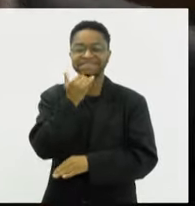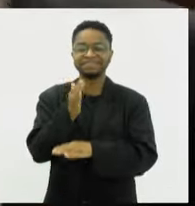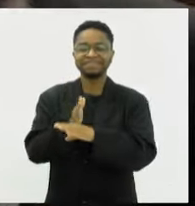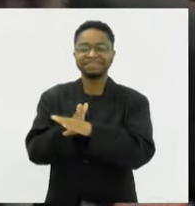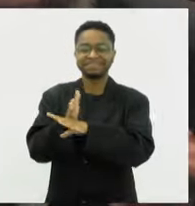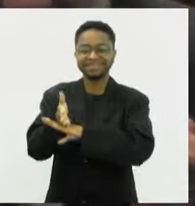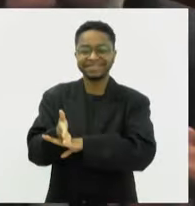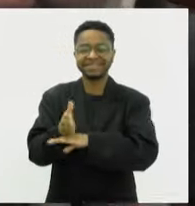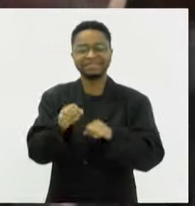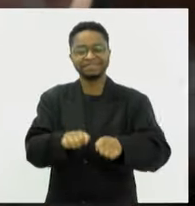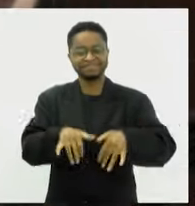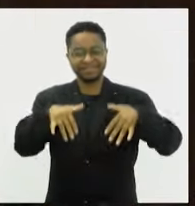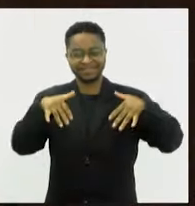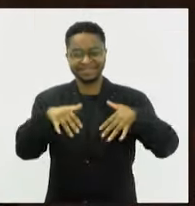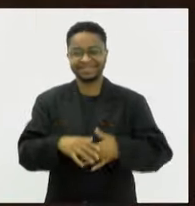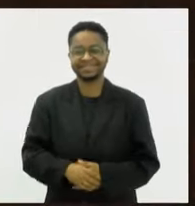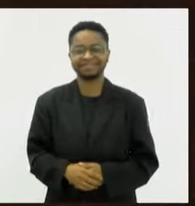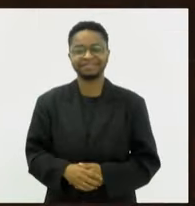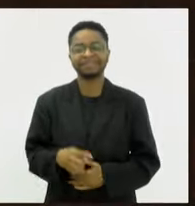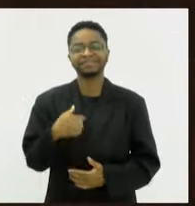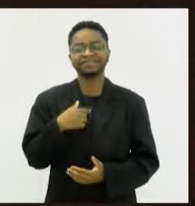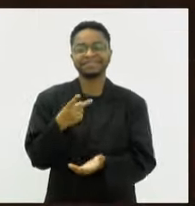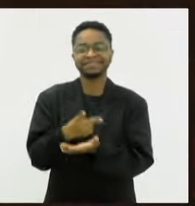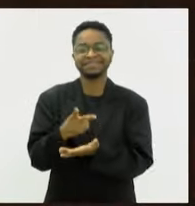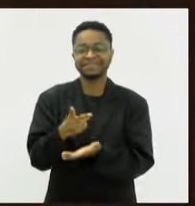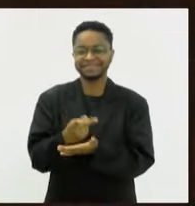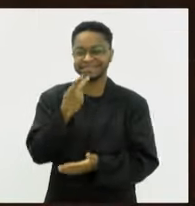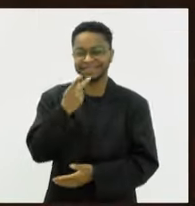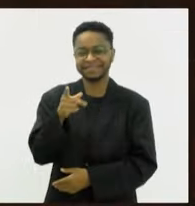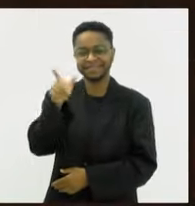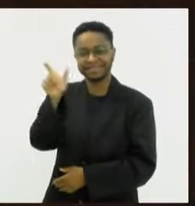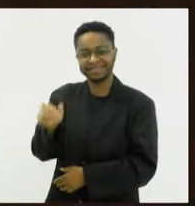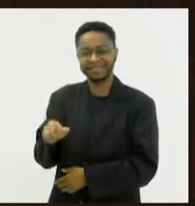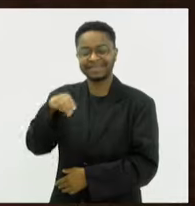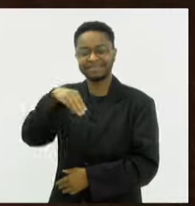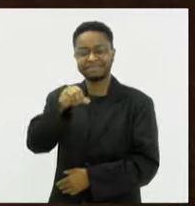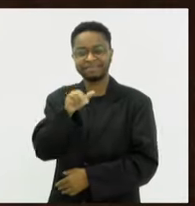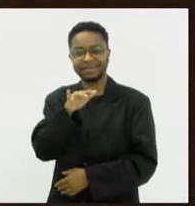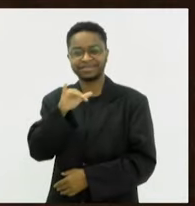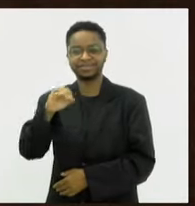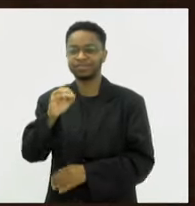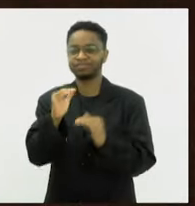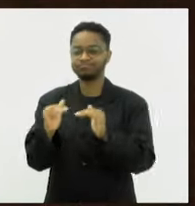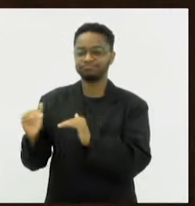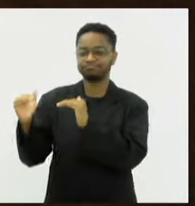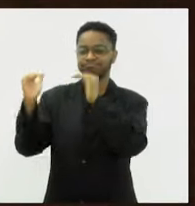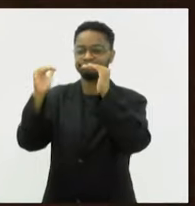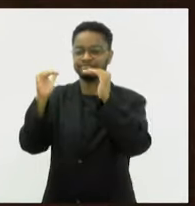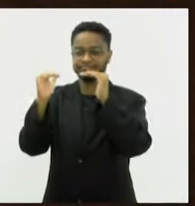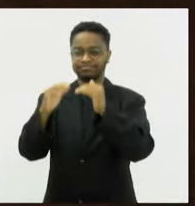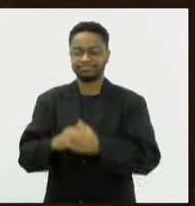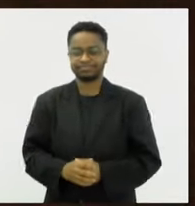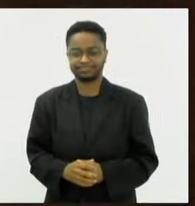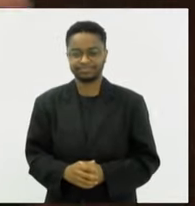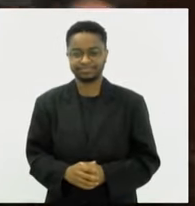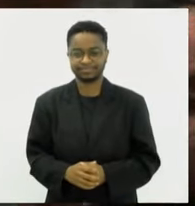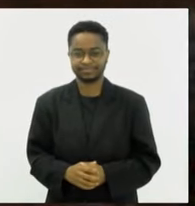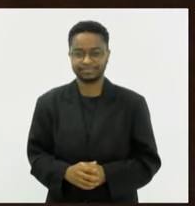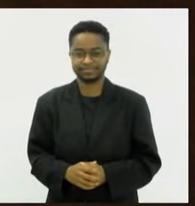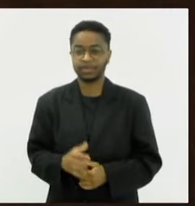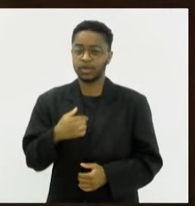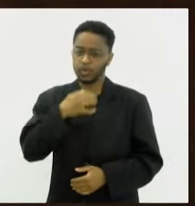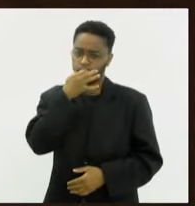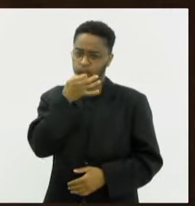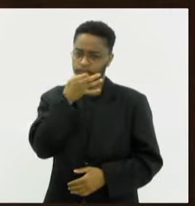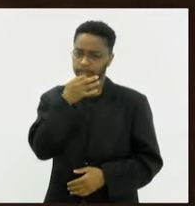adentrando no plenário. Eu sempre chamo o Márcio Canella de alto nível, alto nível. Márcio Canella, vou comentar aqui